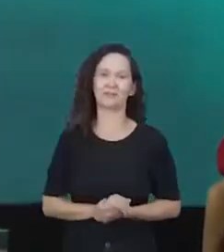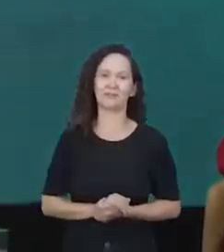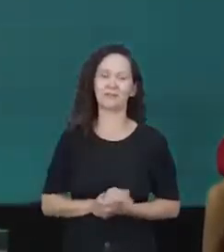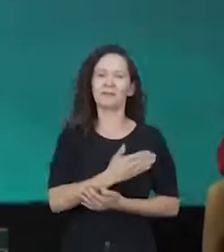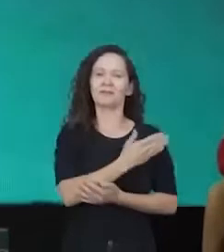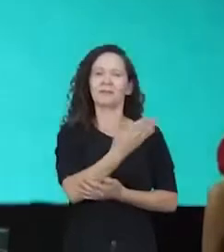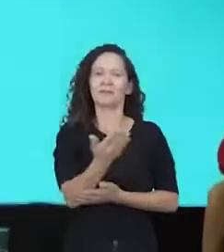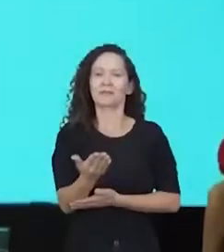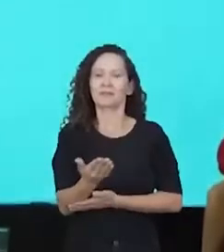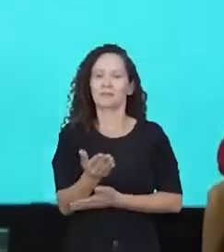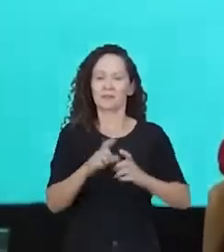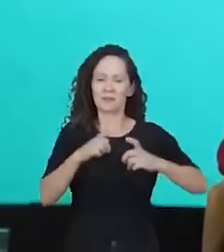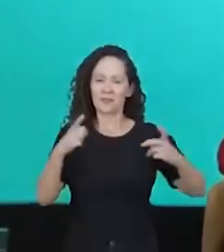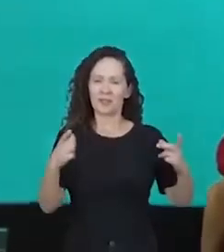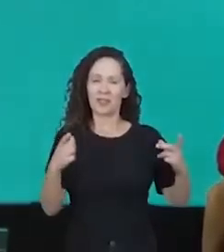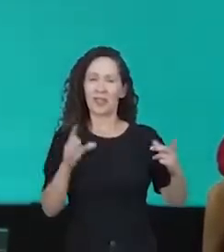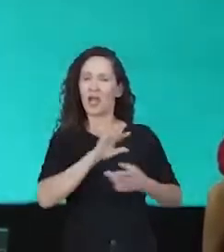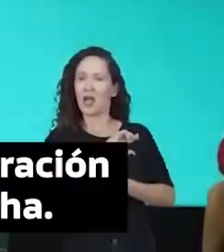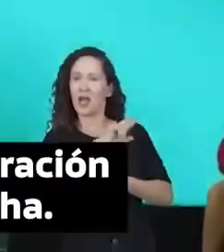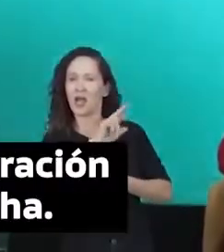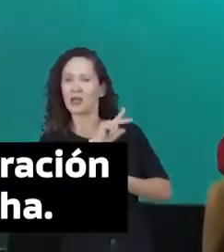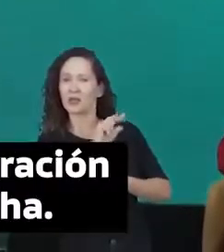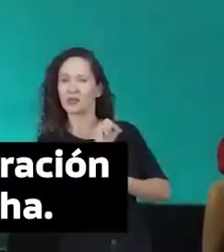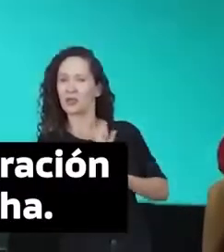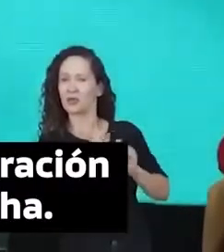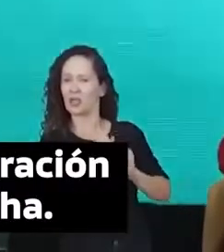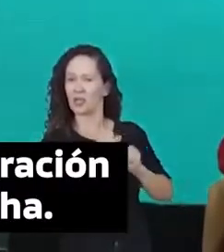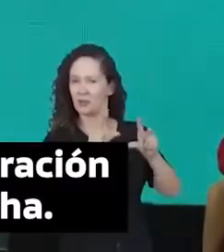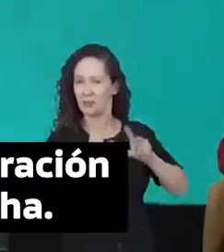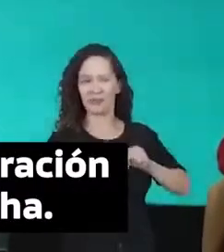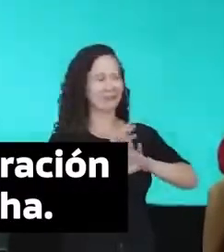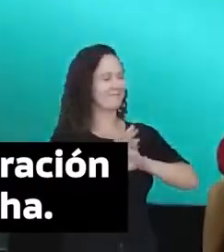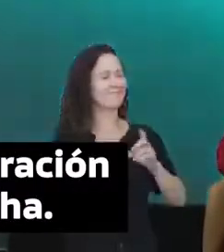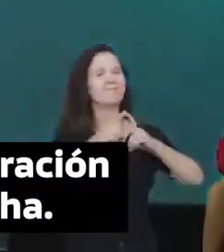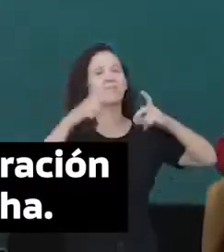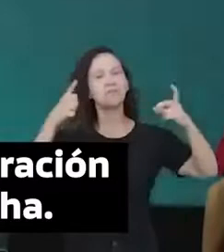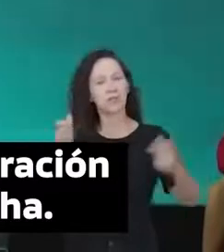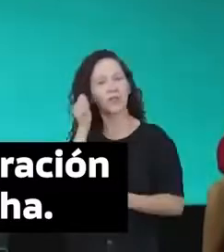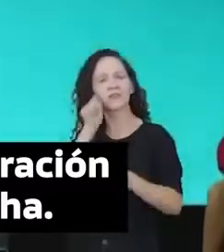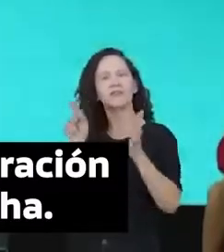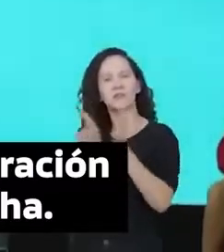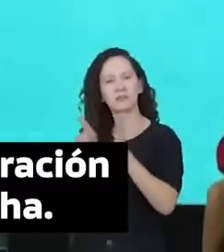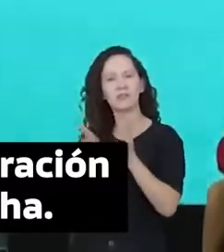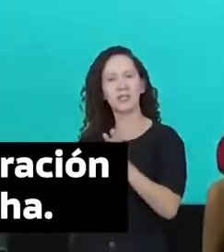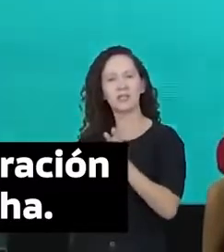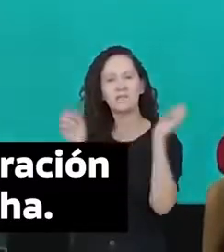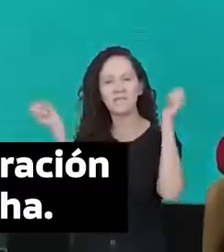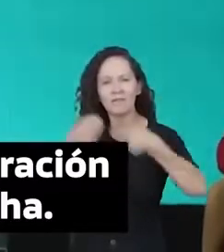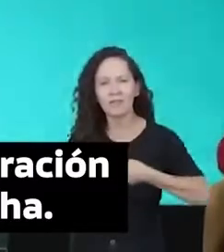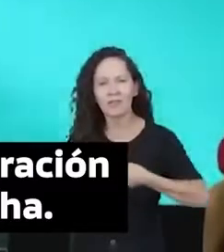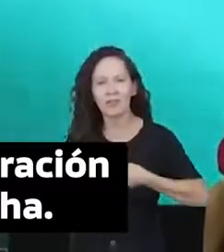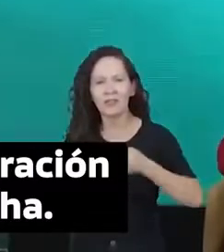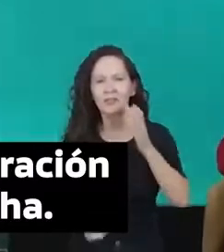maioria apenas numericamente. Vocês são maioria na capacidade de elaboração de